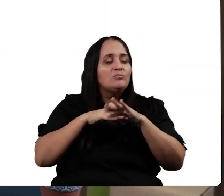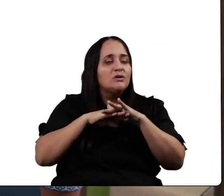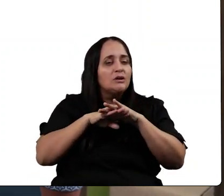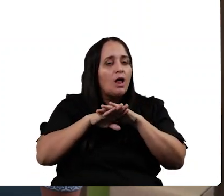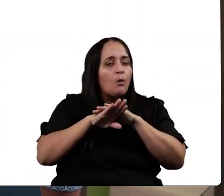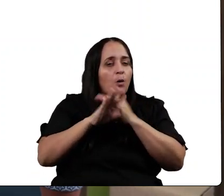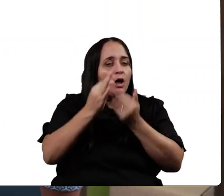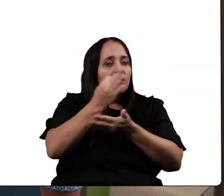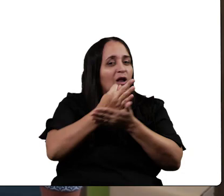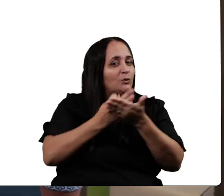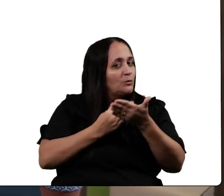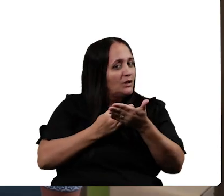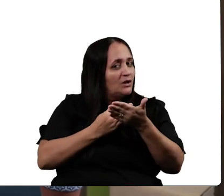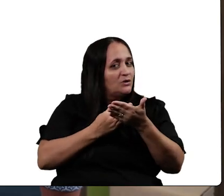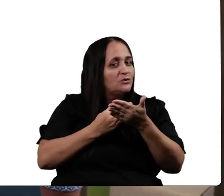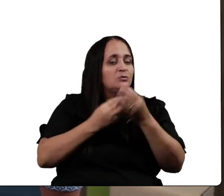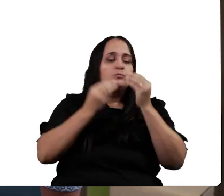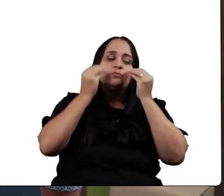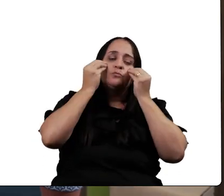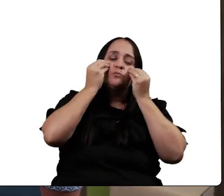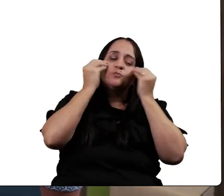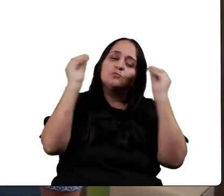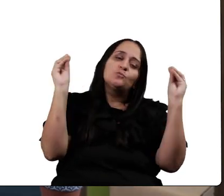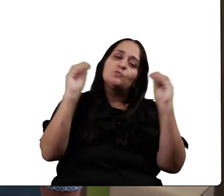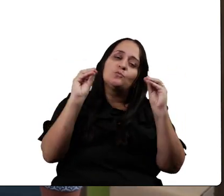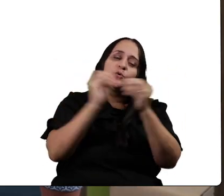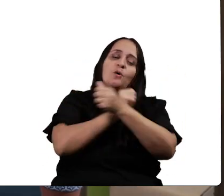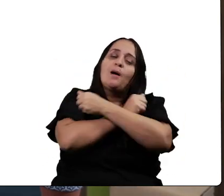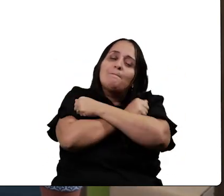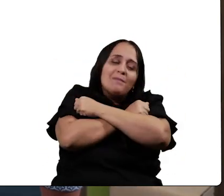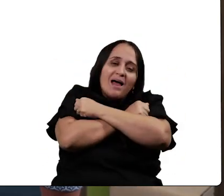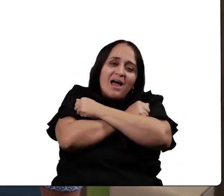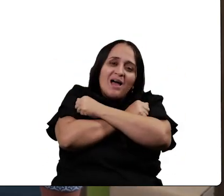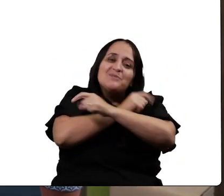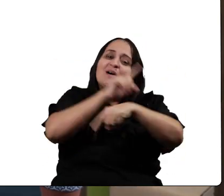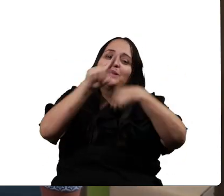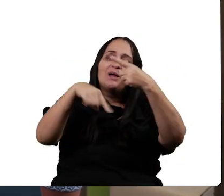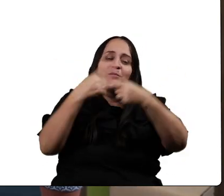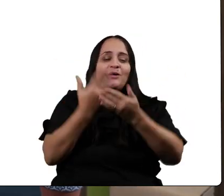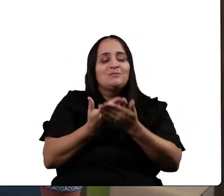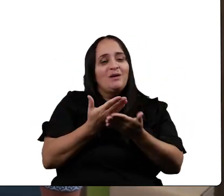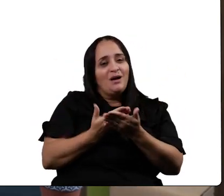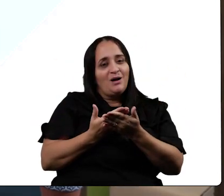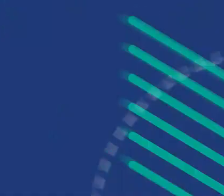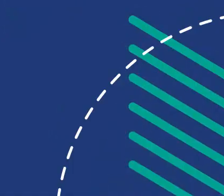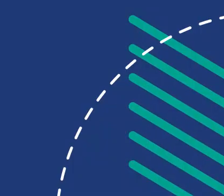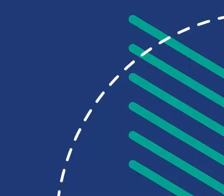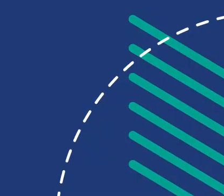revelado dentro do texto, tá bom? Um abraço para vocês e até a nossa próxima aula.